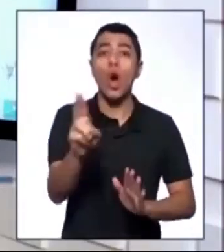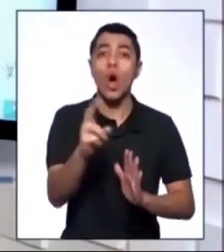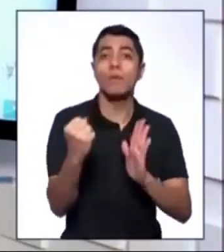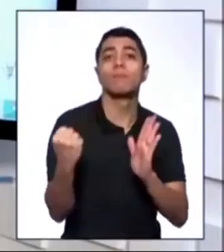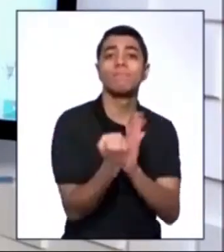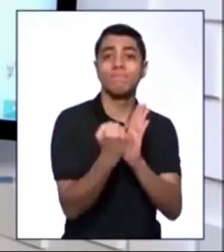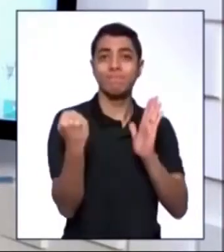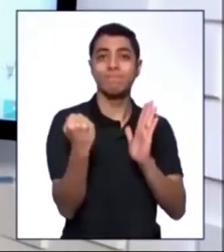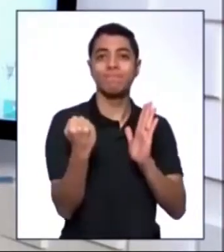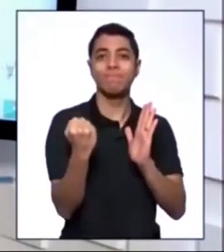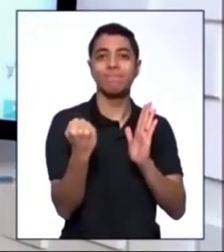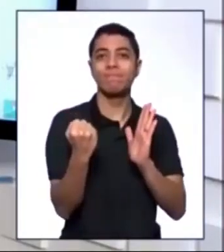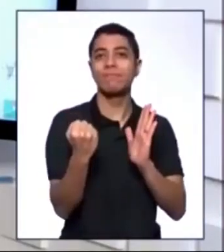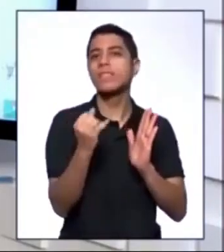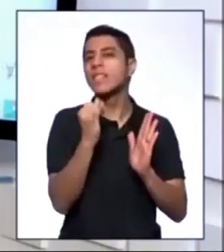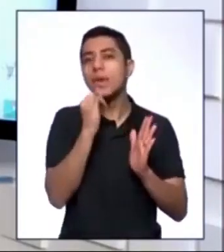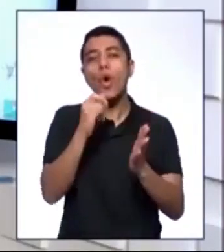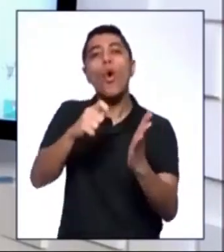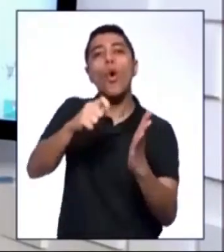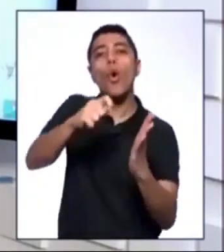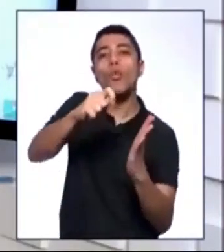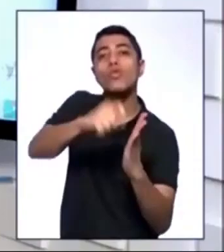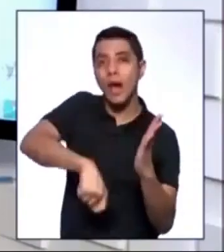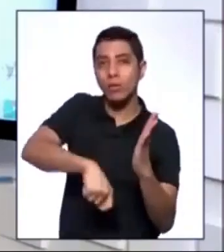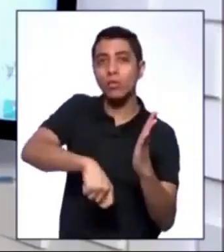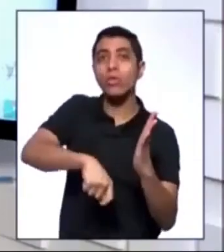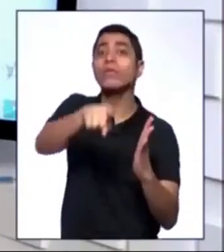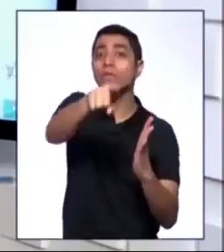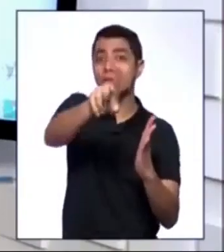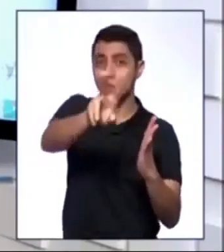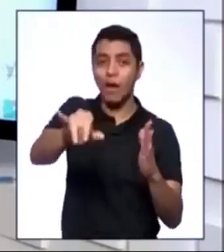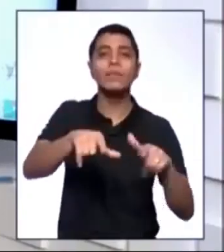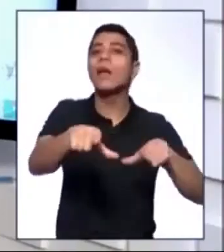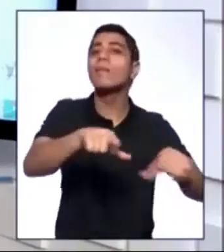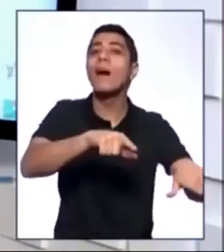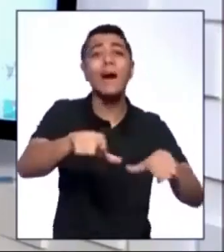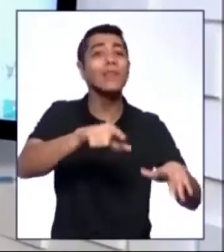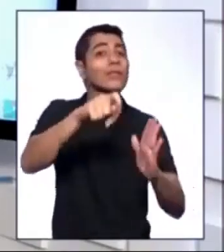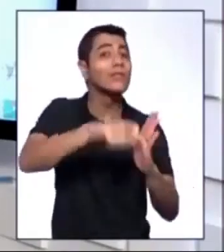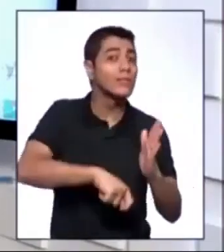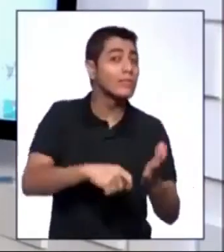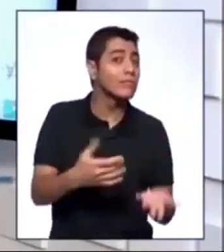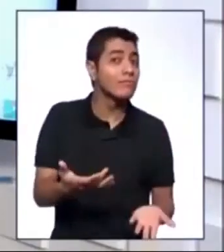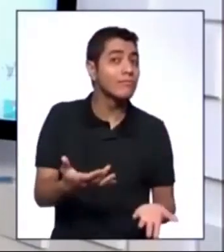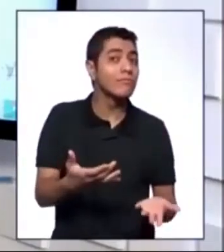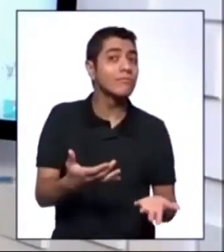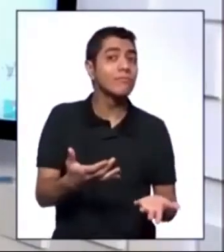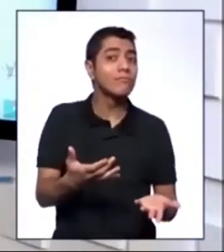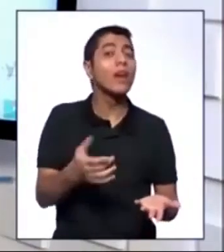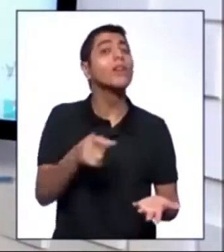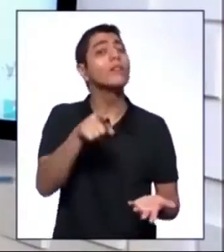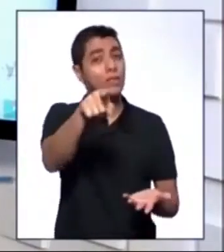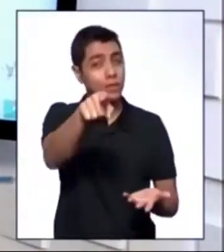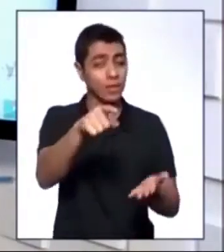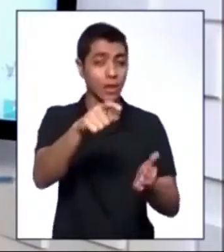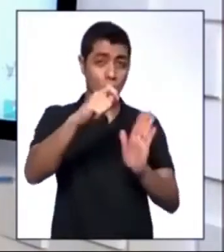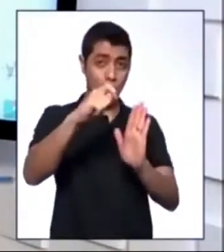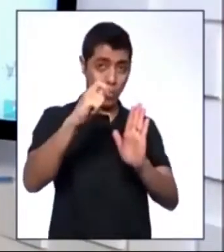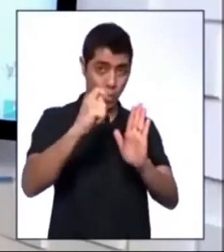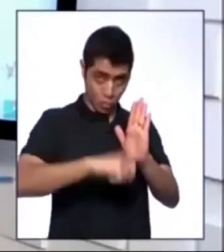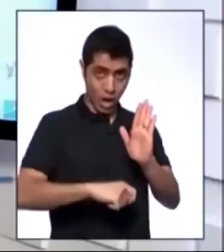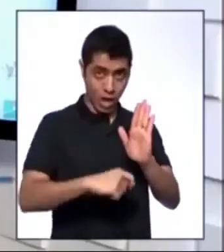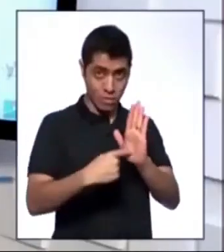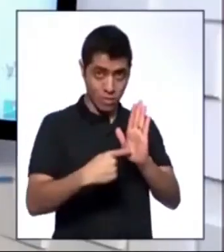um contrato para assinar de trabalho, de prestação de serviço. Você vai ter um contrato para assinar. Ele é escrito na norma